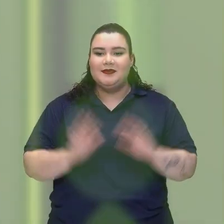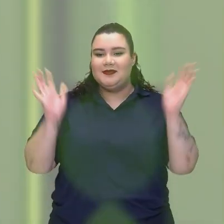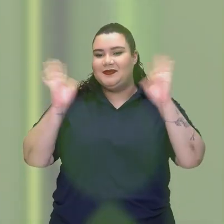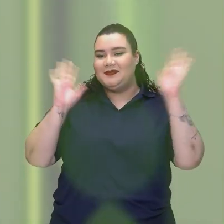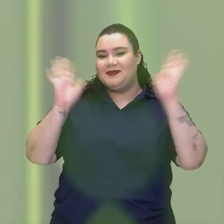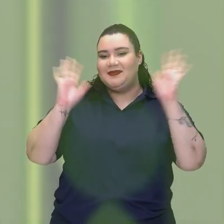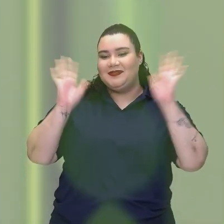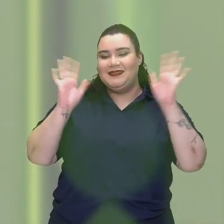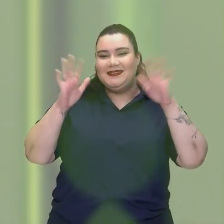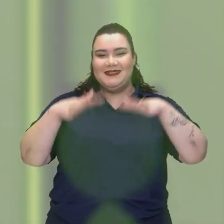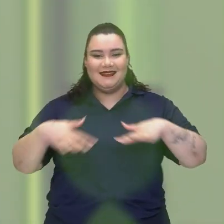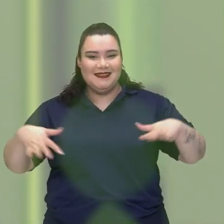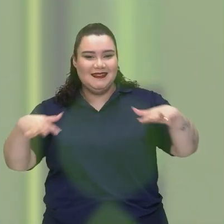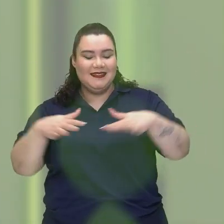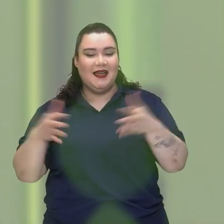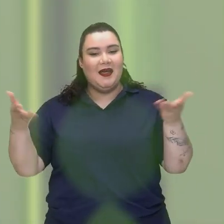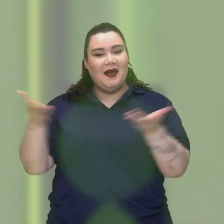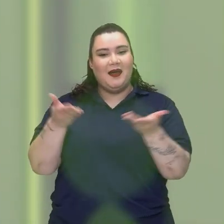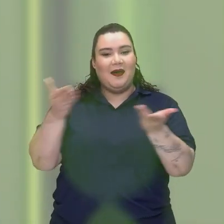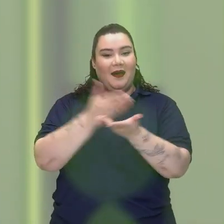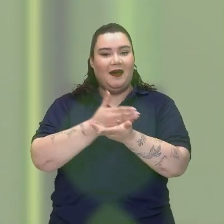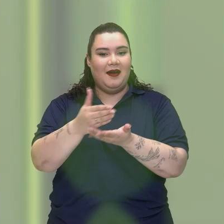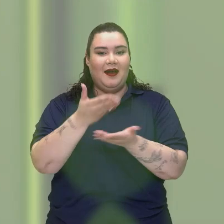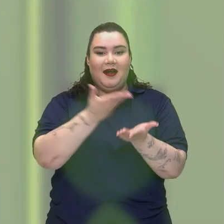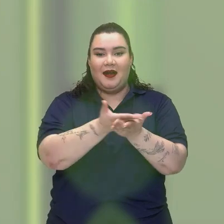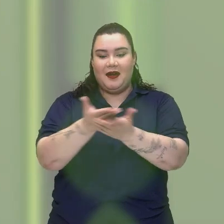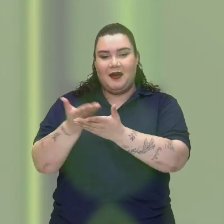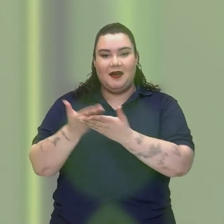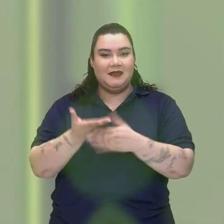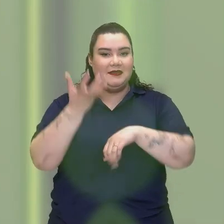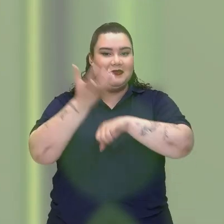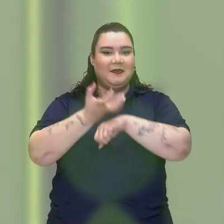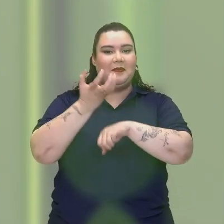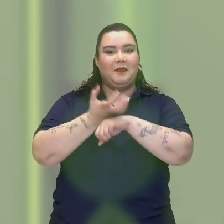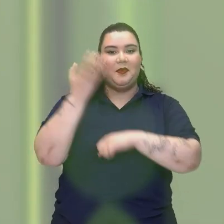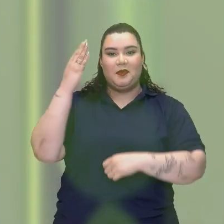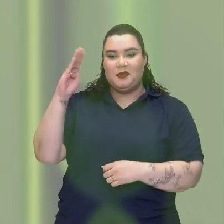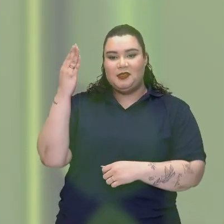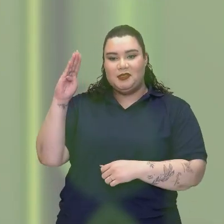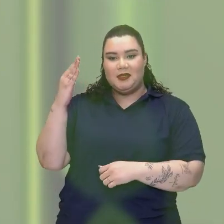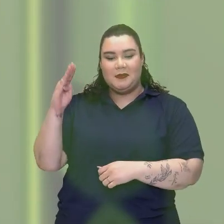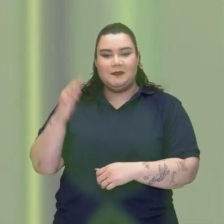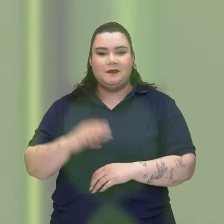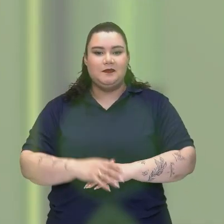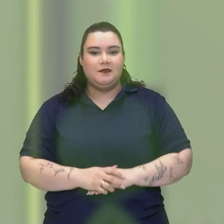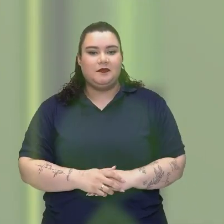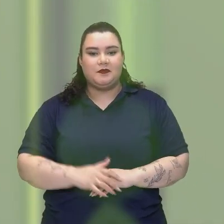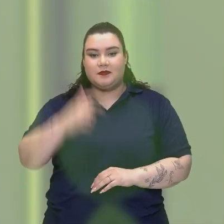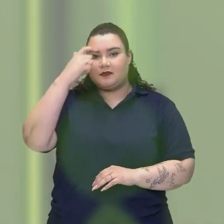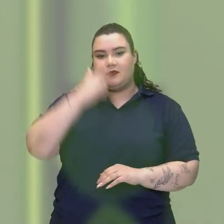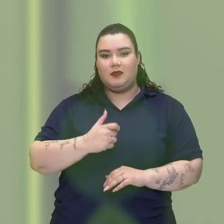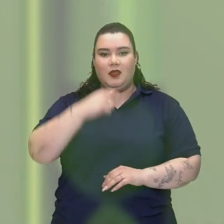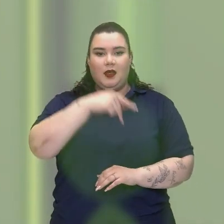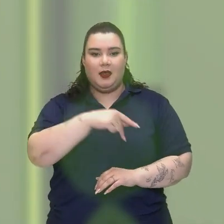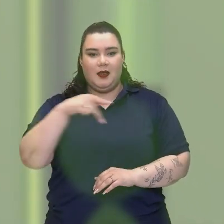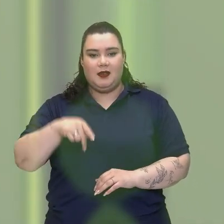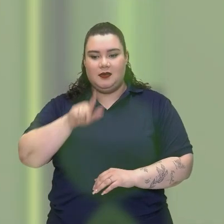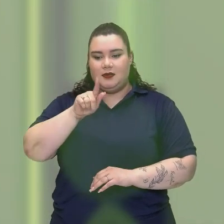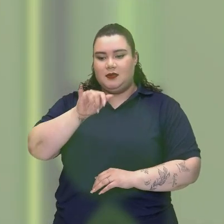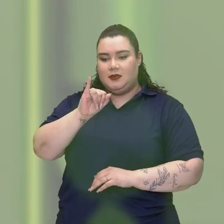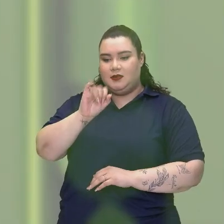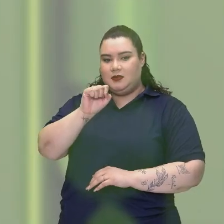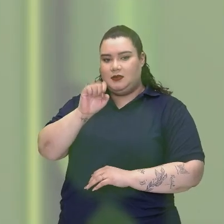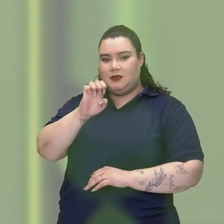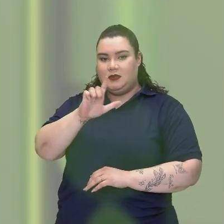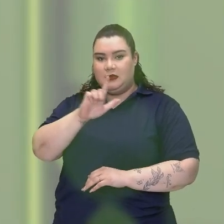Olá a todos! Vamos iniciar mais uma aula do componente de Biologia. Eu sou a professora Gisele